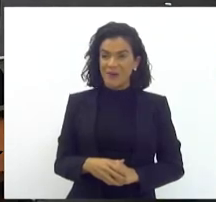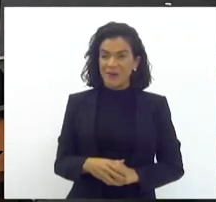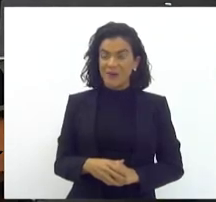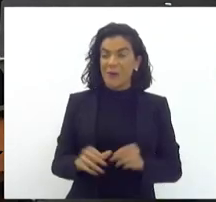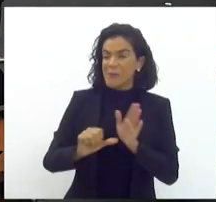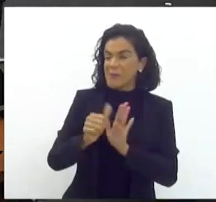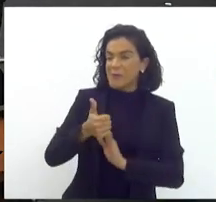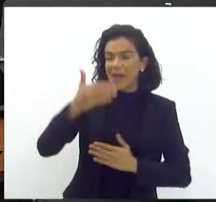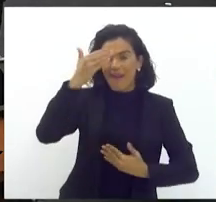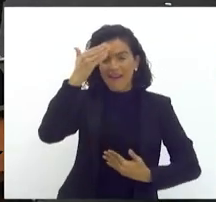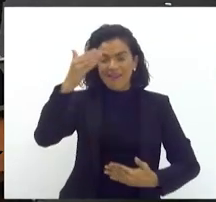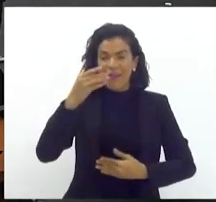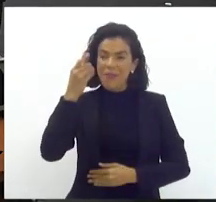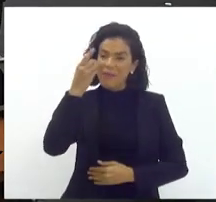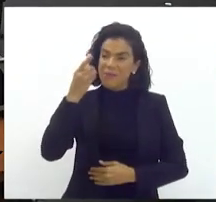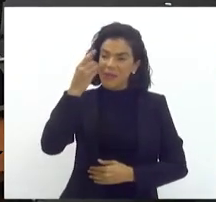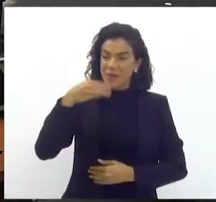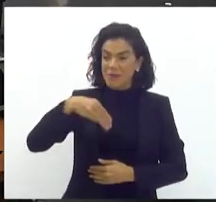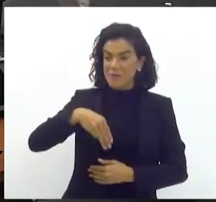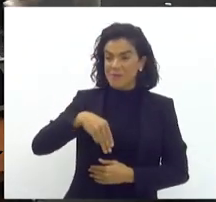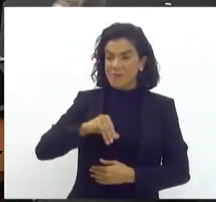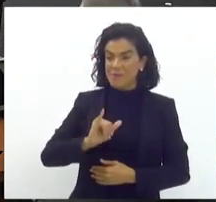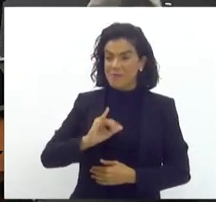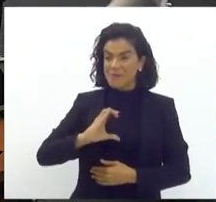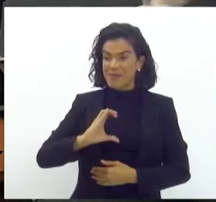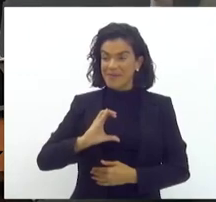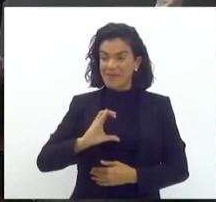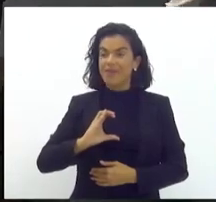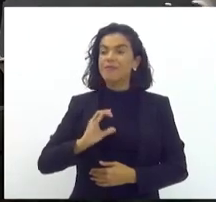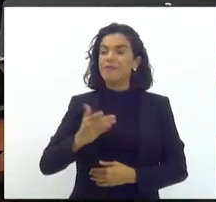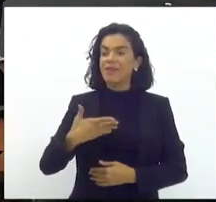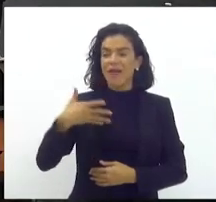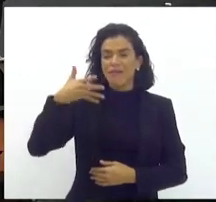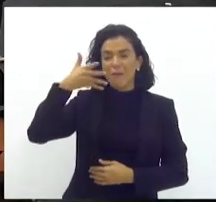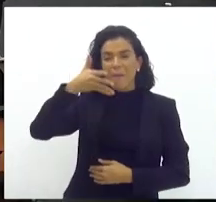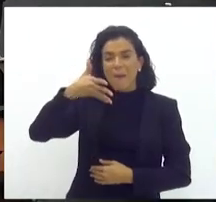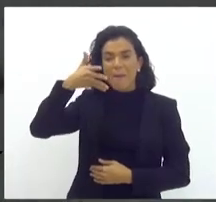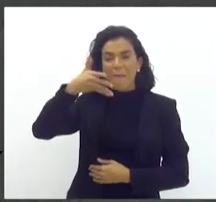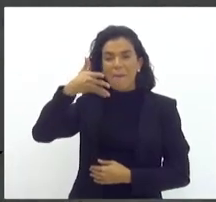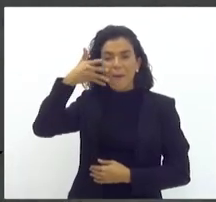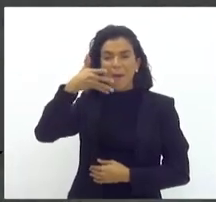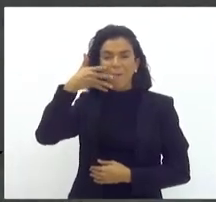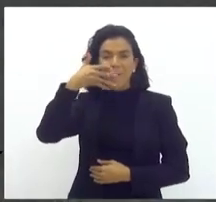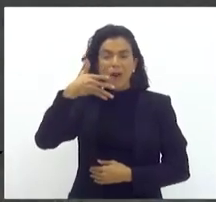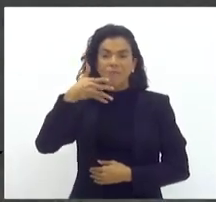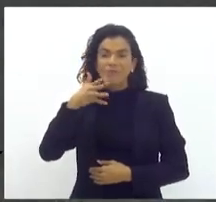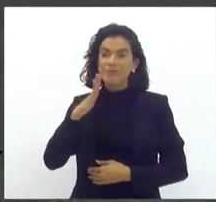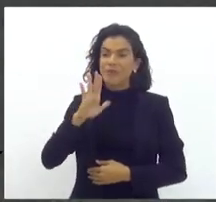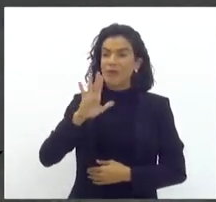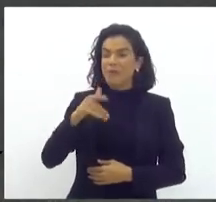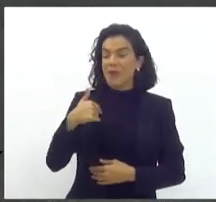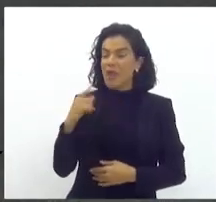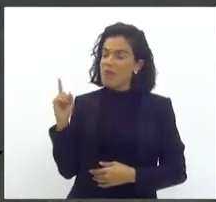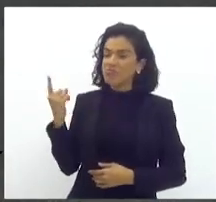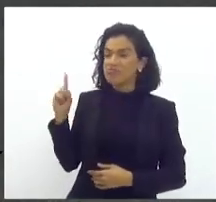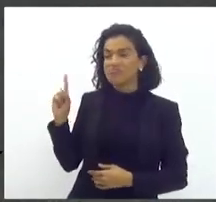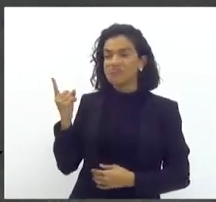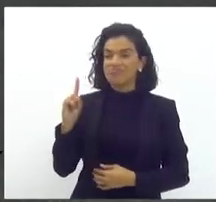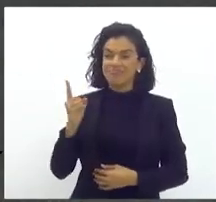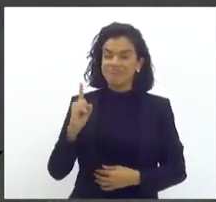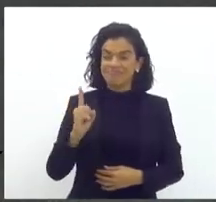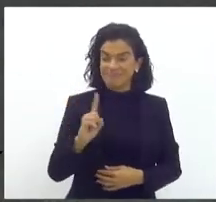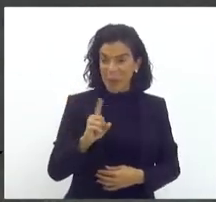primeiro agradecer o deputado mink que tava aqui fazendo uma declaração de voto enquanto eu tava me deslocando